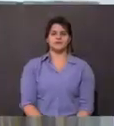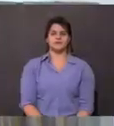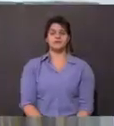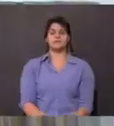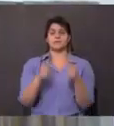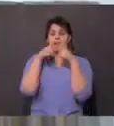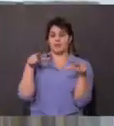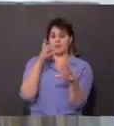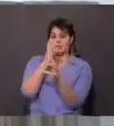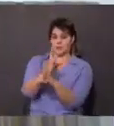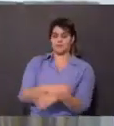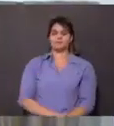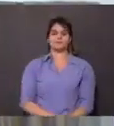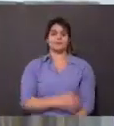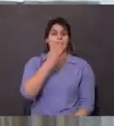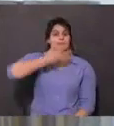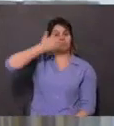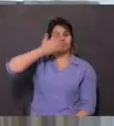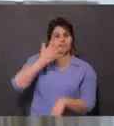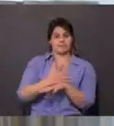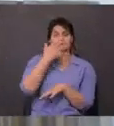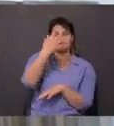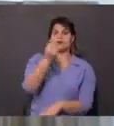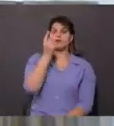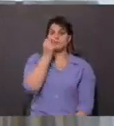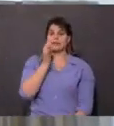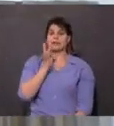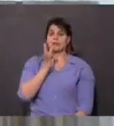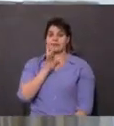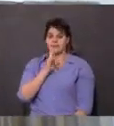After 3 days, they found him in the temple.